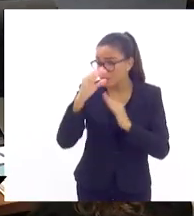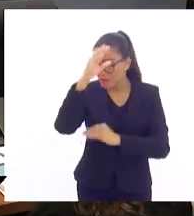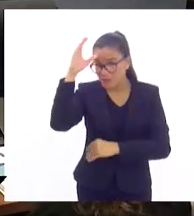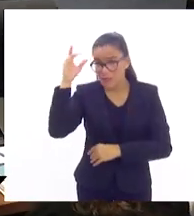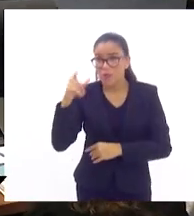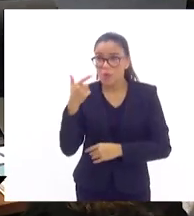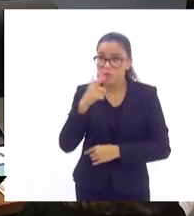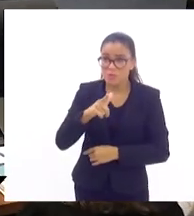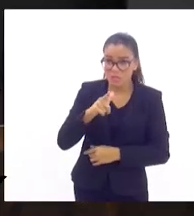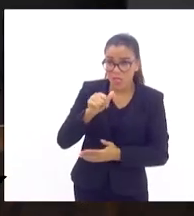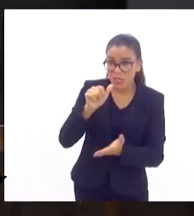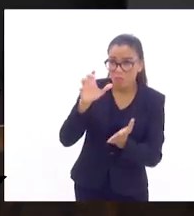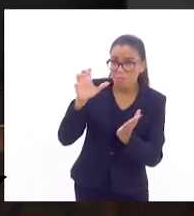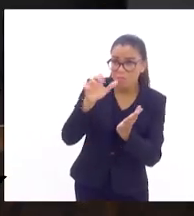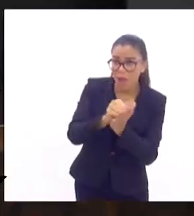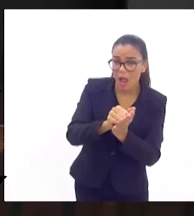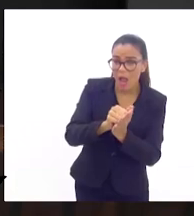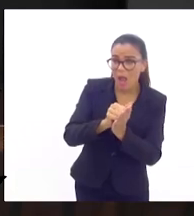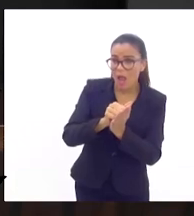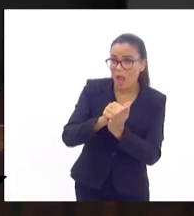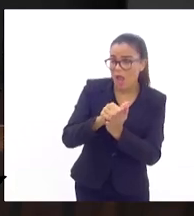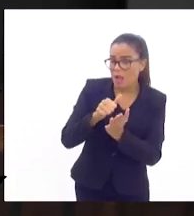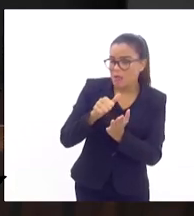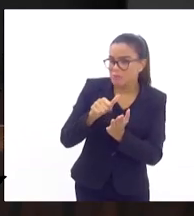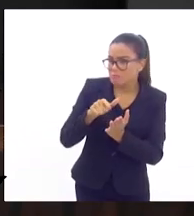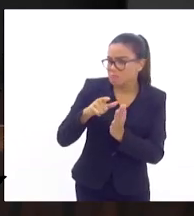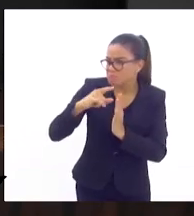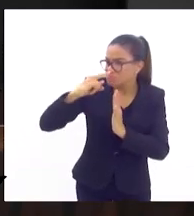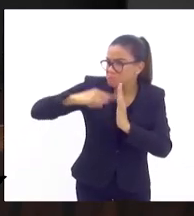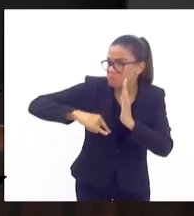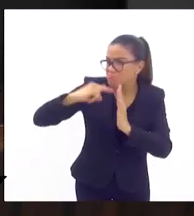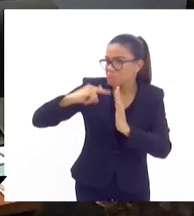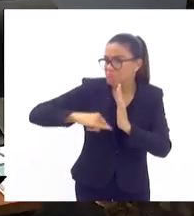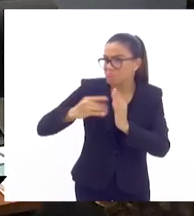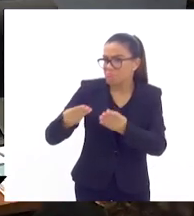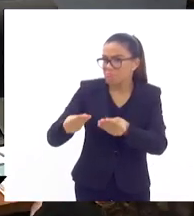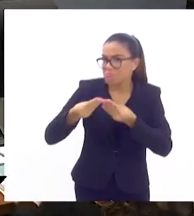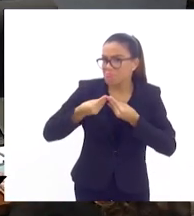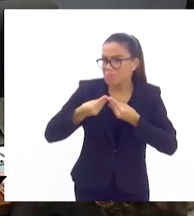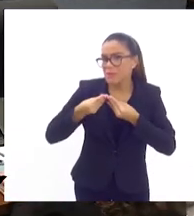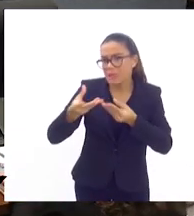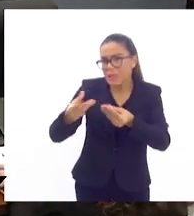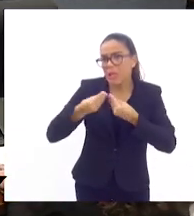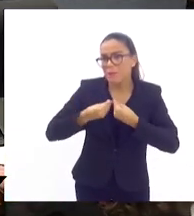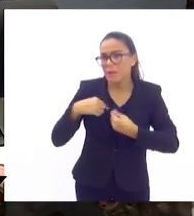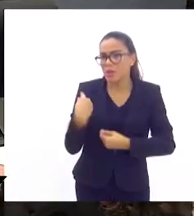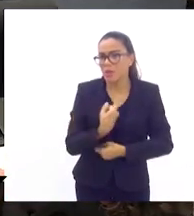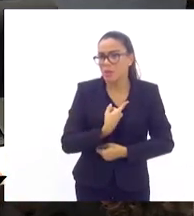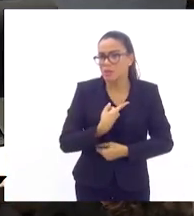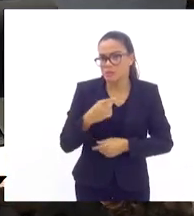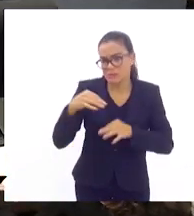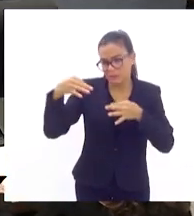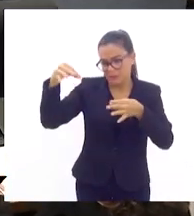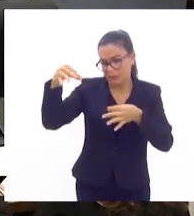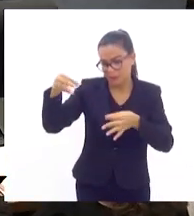abrir o protocolo e solicitar o serviço? Eu até pediria que o senhor, se puder, entregue para nós esse papel e a gente resolve